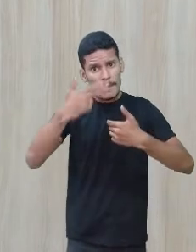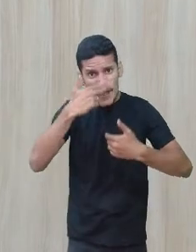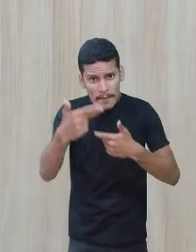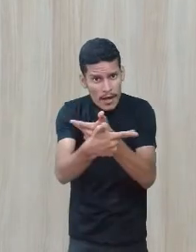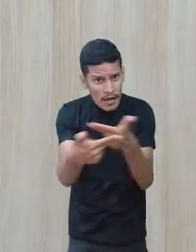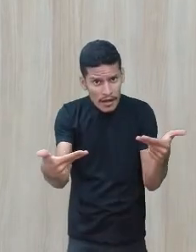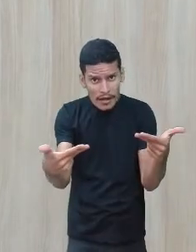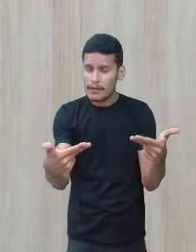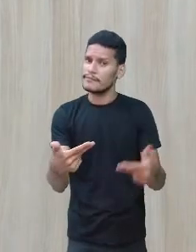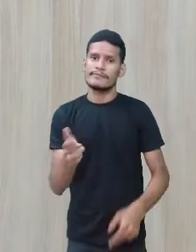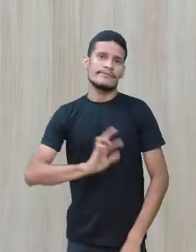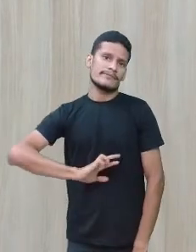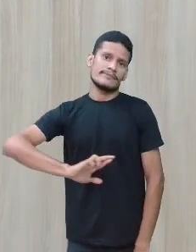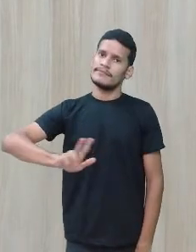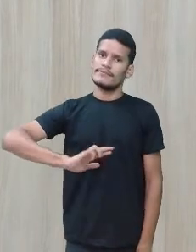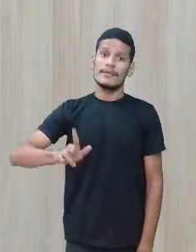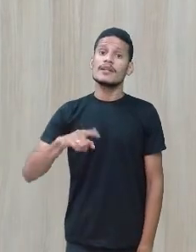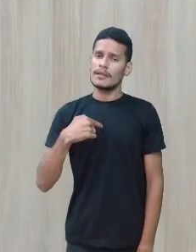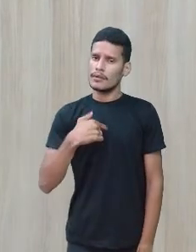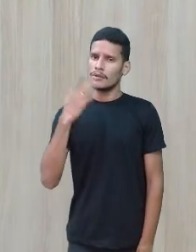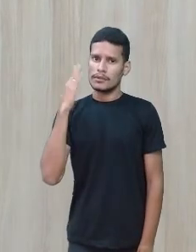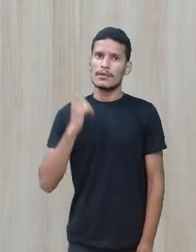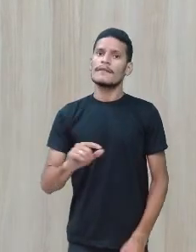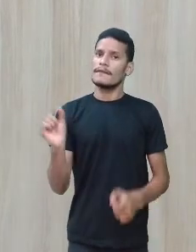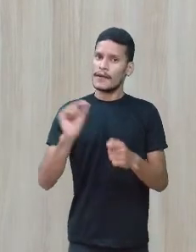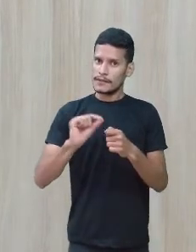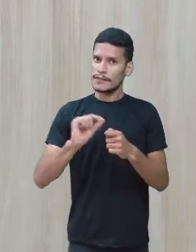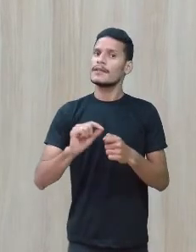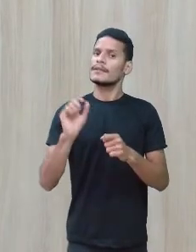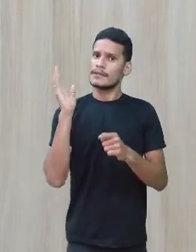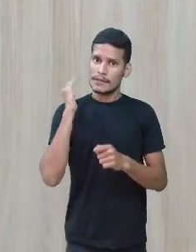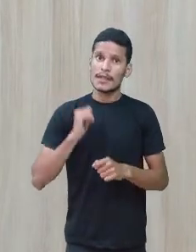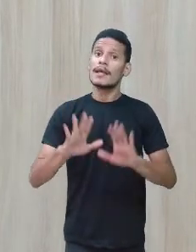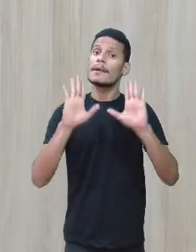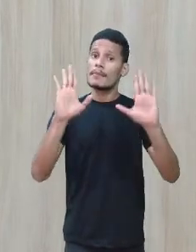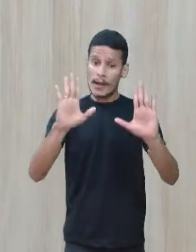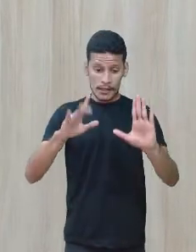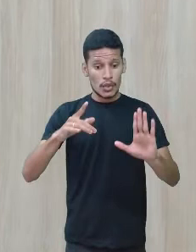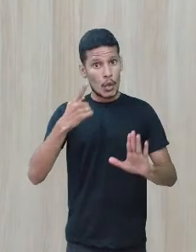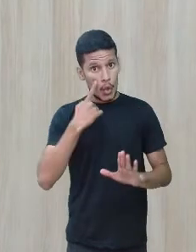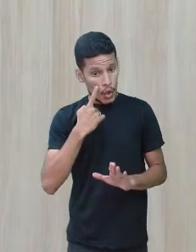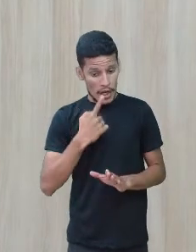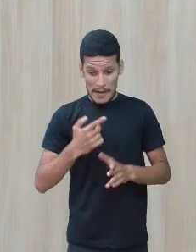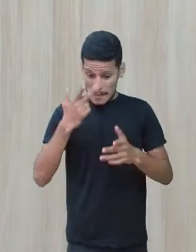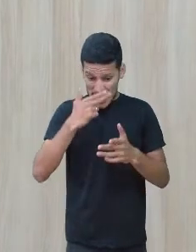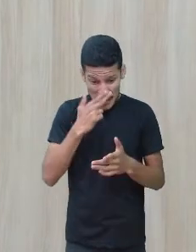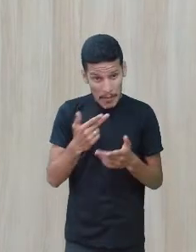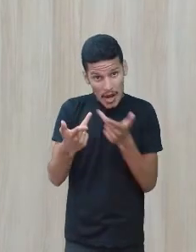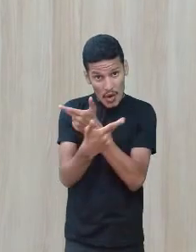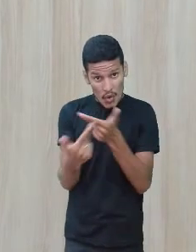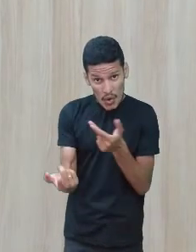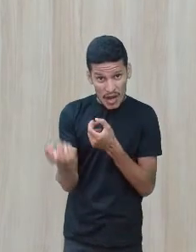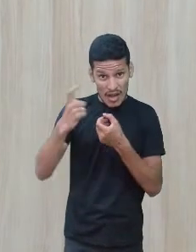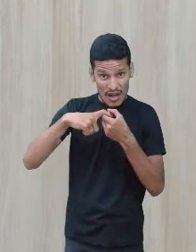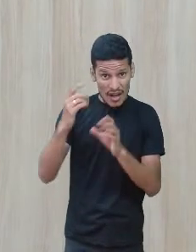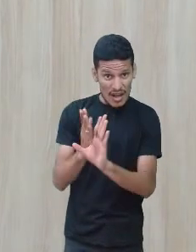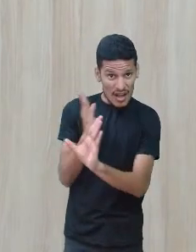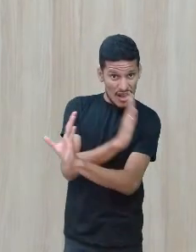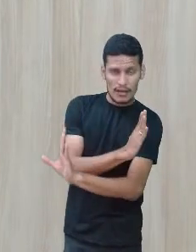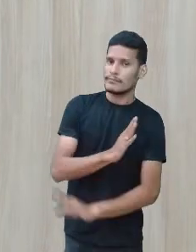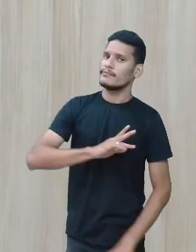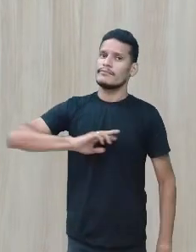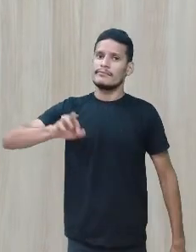Lógico, vou saber fazer ainda? Vou conseguir? Vou, mas não com o mesmo condicionamento de antes. E aí é que eu sempre